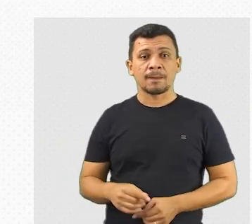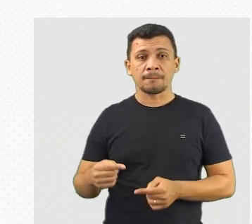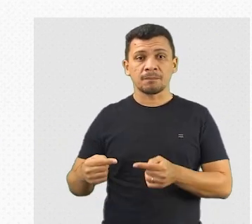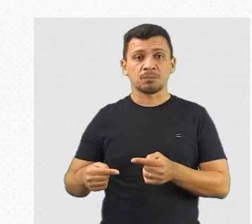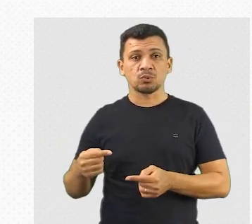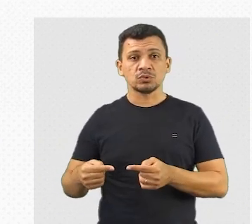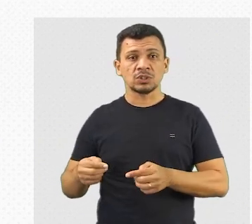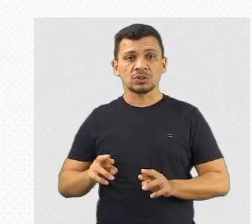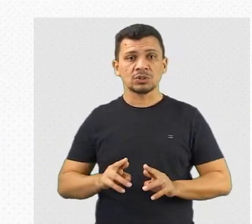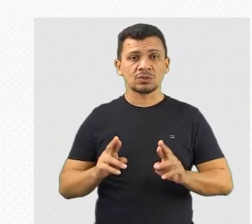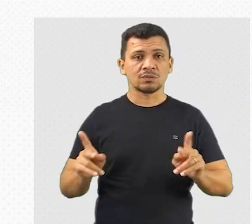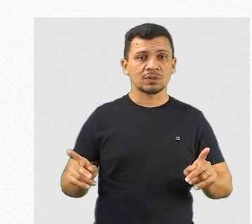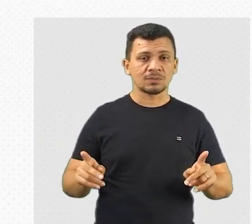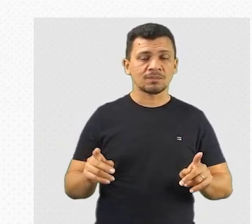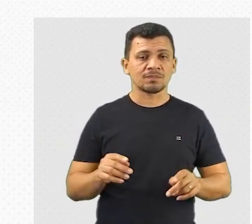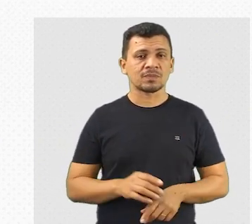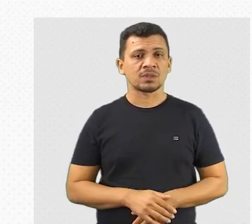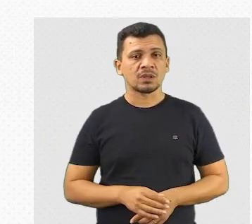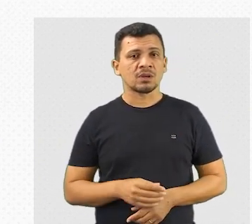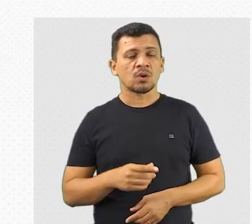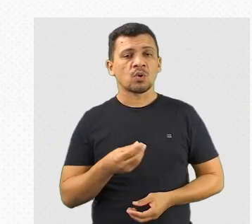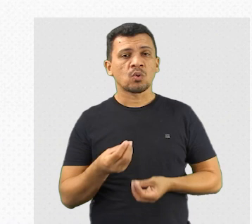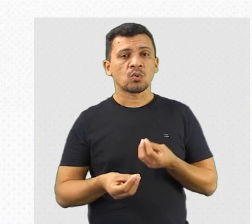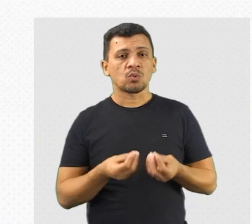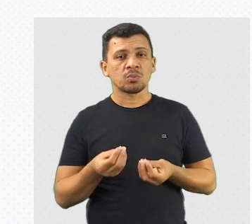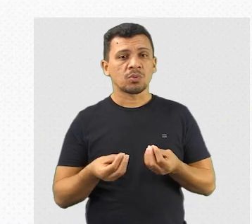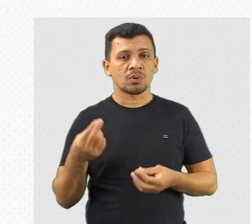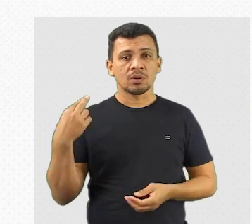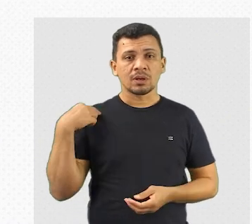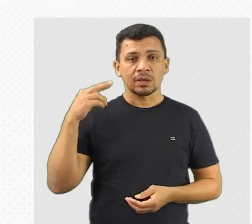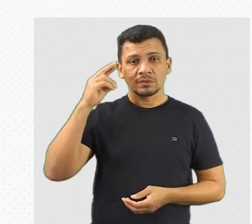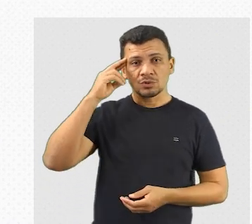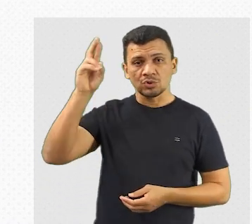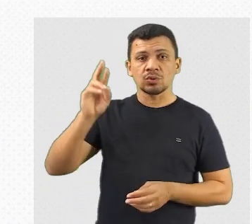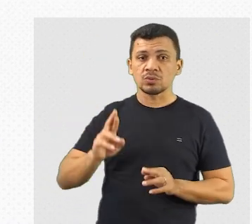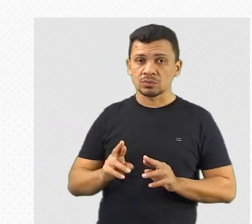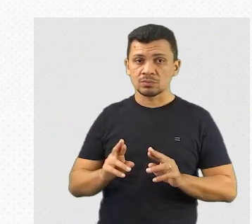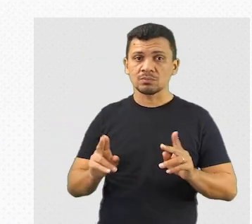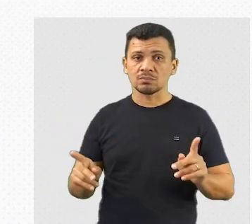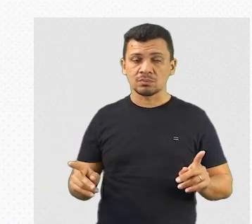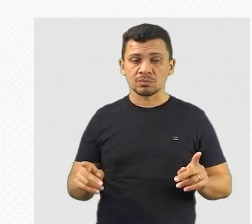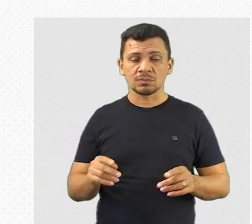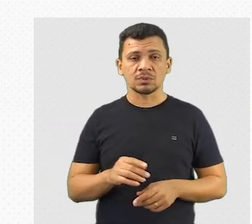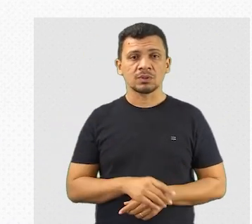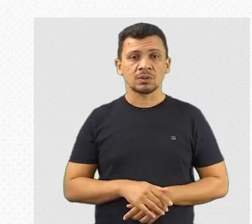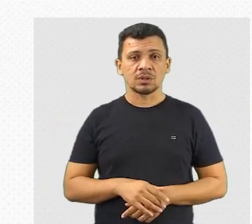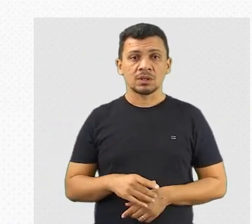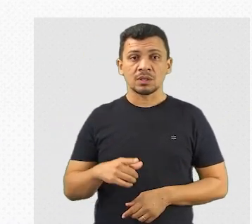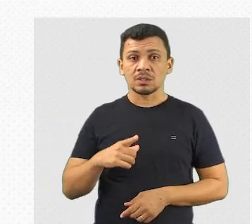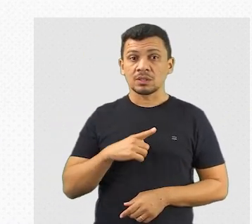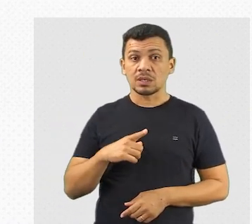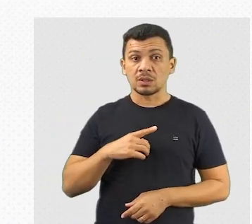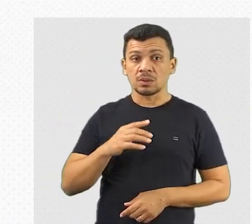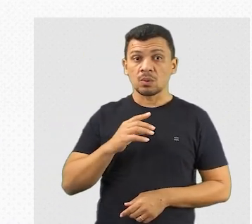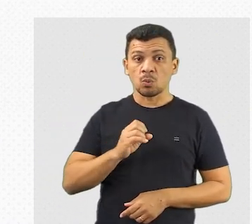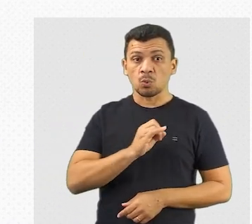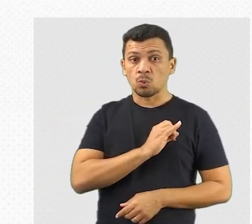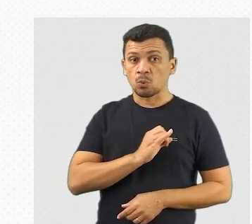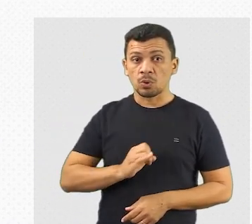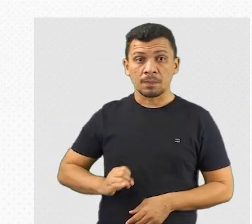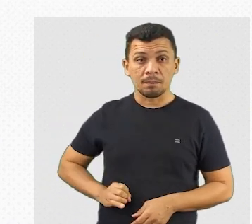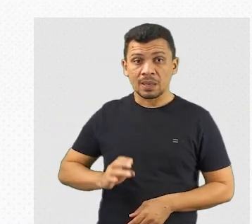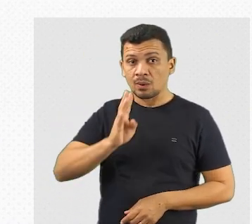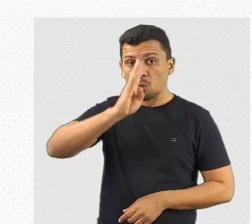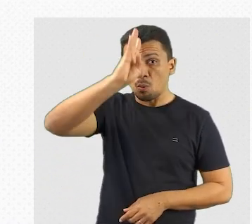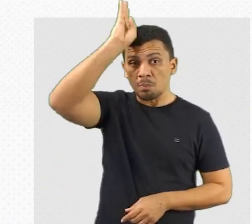é diferente, a forma como o tratamento religioso é dado também é diferente, né? O tamanho do Império Romano, tudo é muito